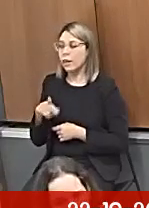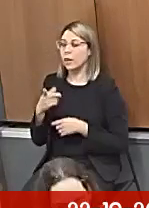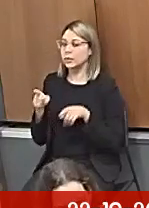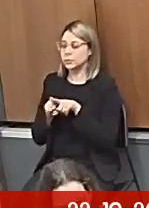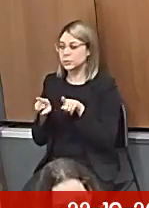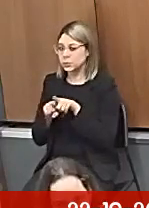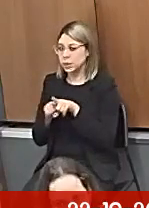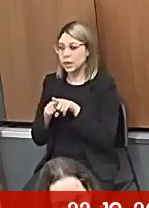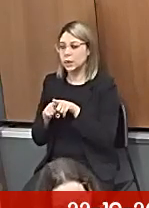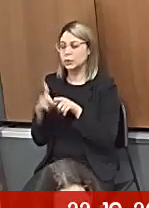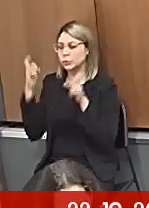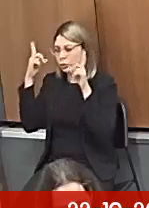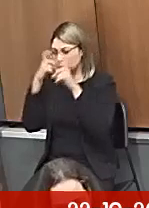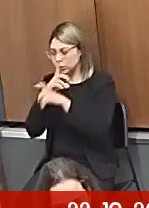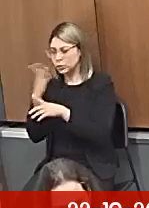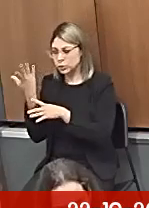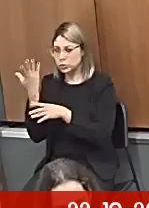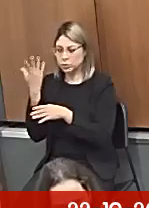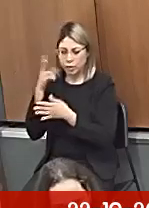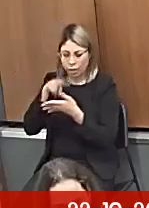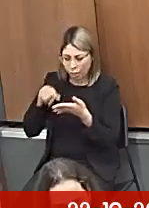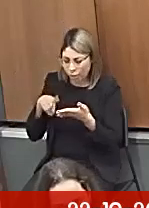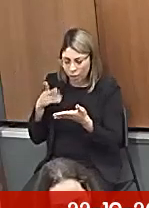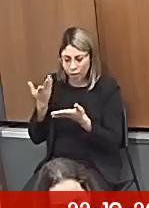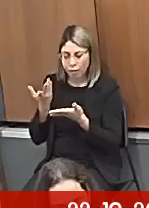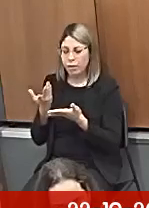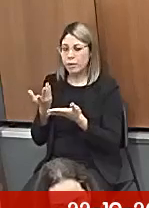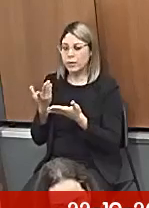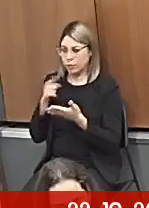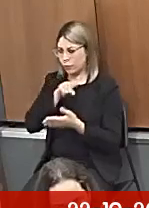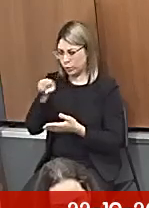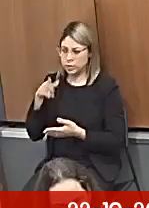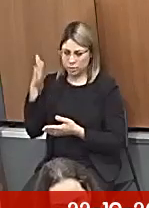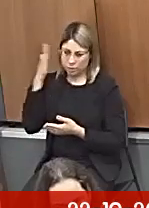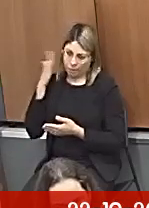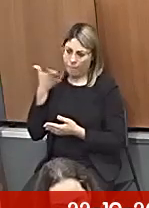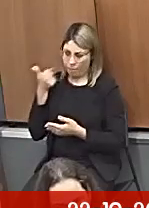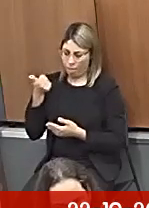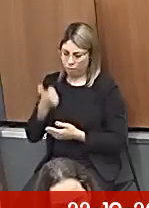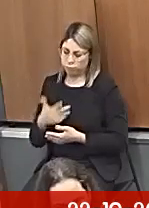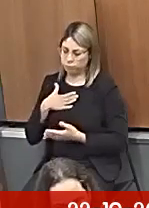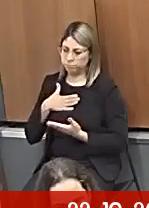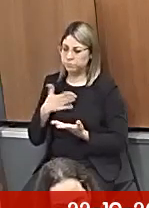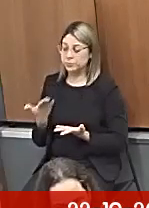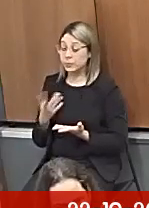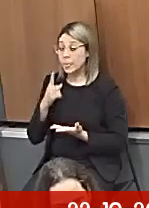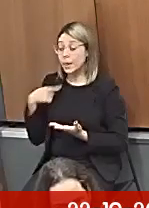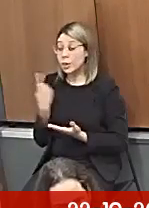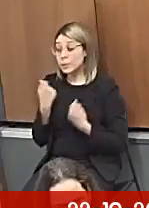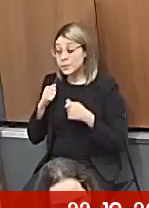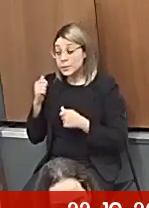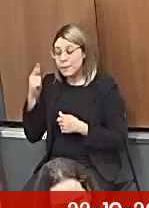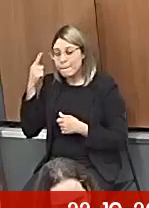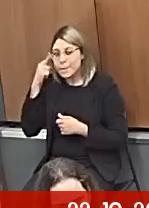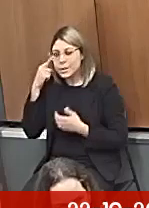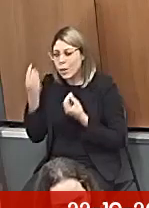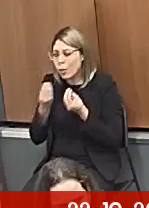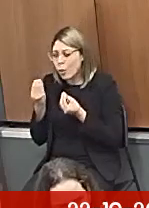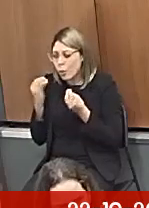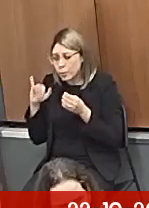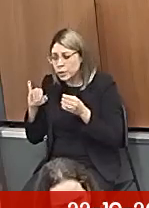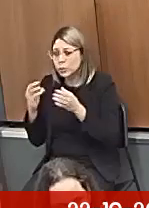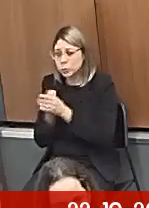dislexia, vocês sabem melhor do que eu a respeito disso. Então, a gente tem que pensar como incluir essas